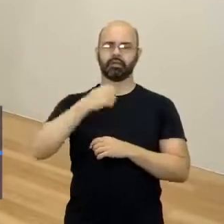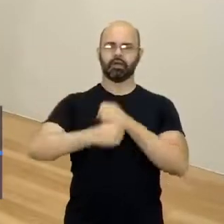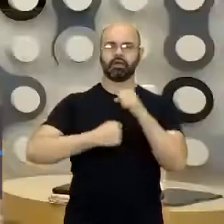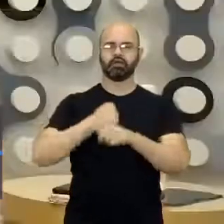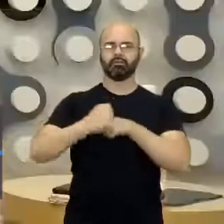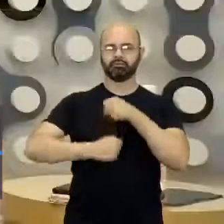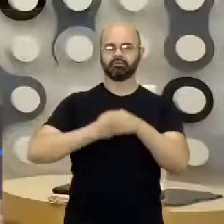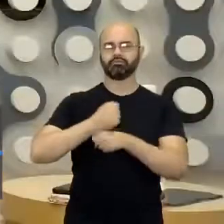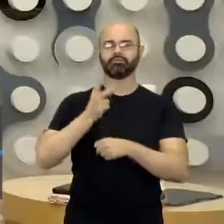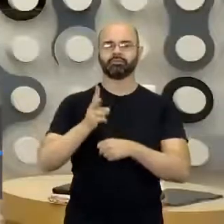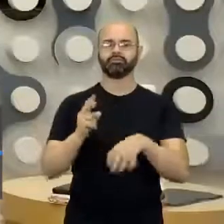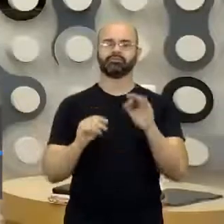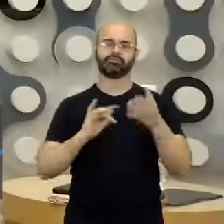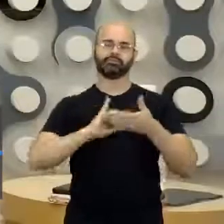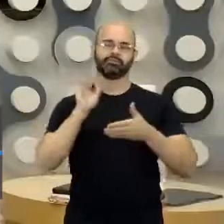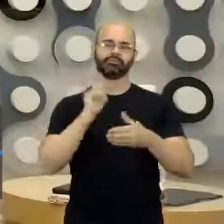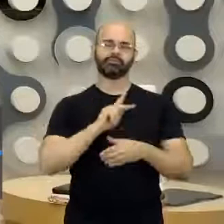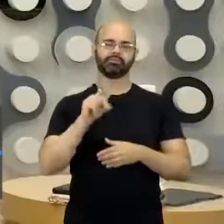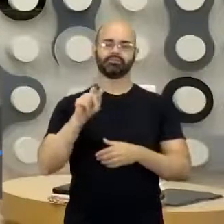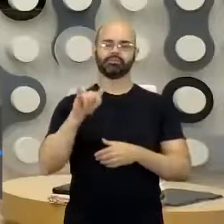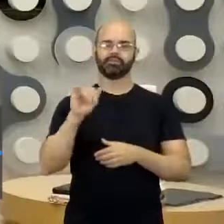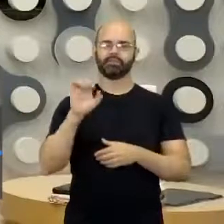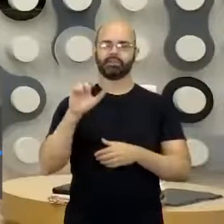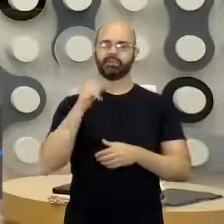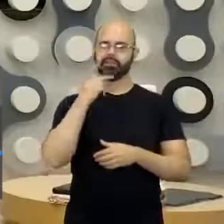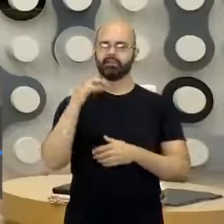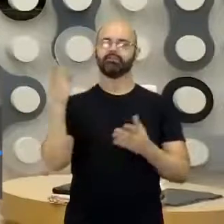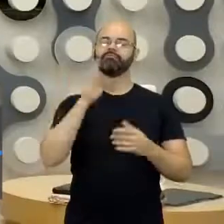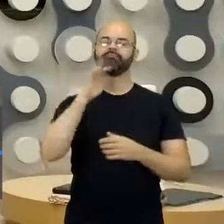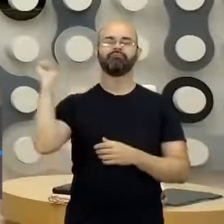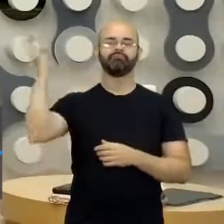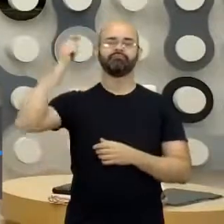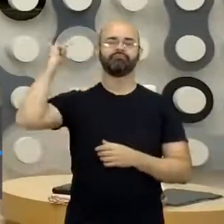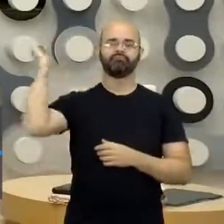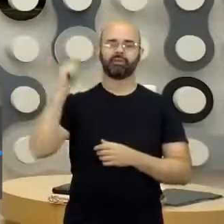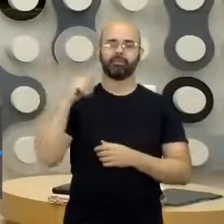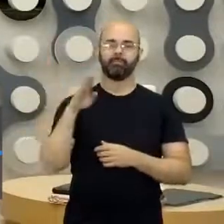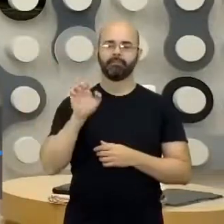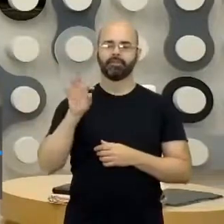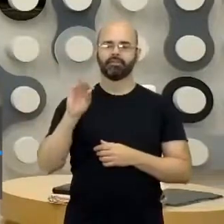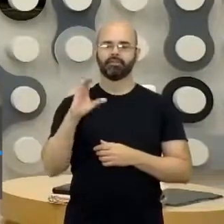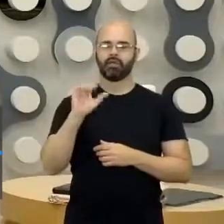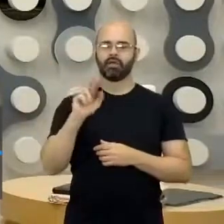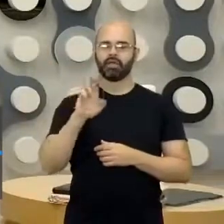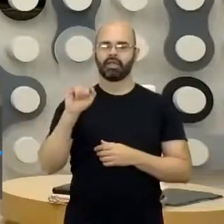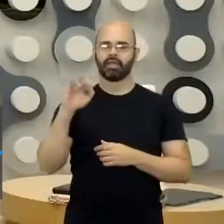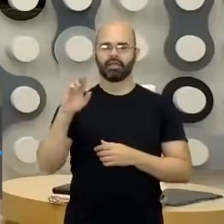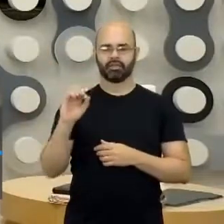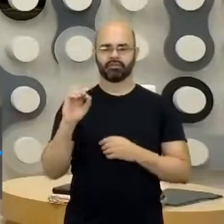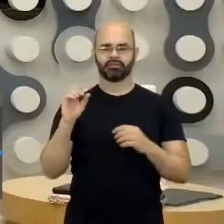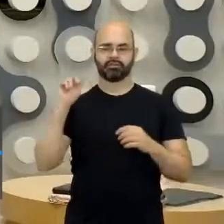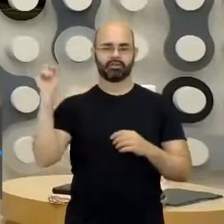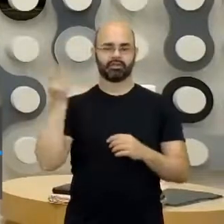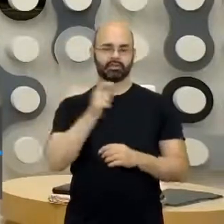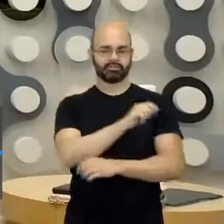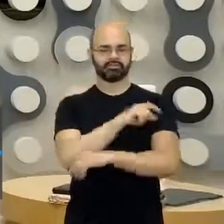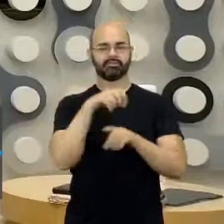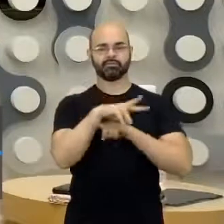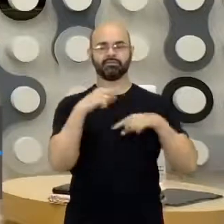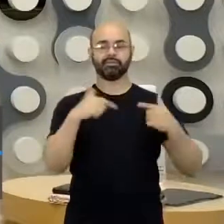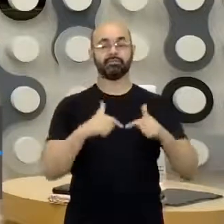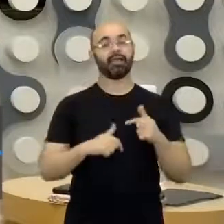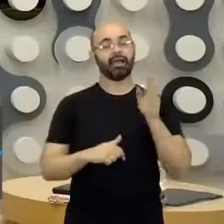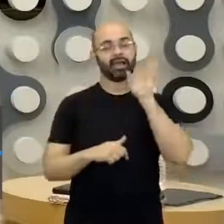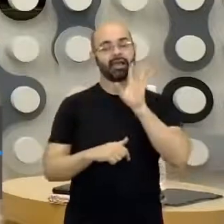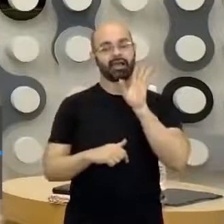aqui um comentário da professora Gisele, que tem um ex-aluno trabalhando no Beto Carreiro. Ah, que legal! E tem a professora Ana Cristina,